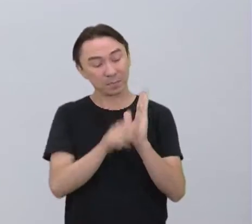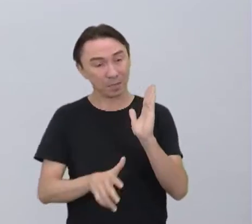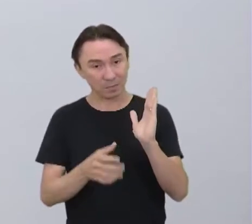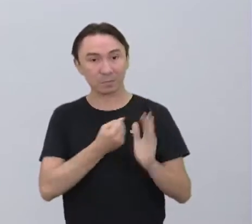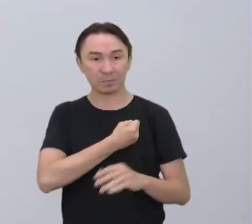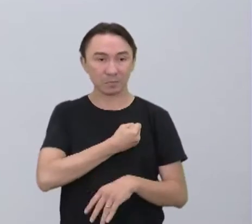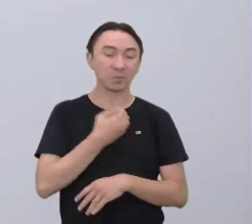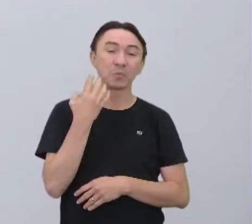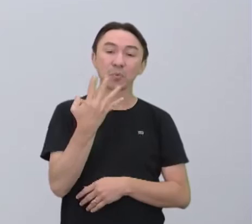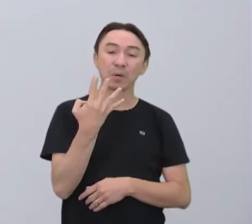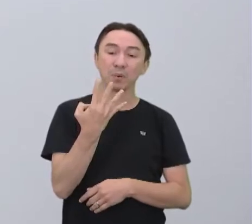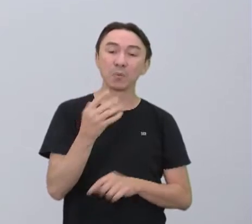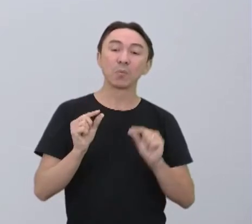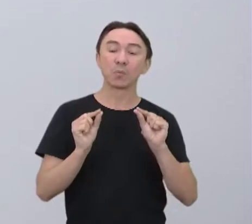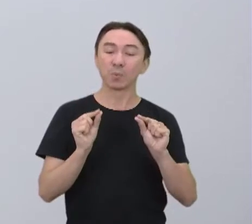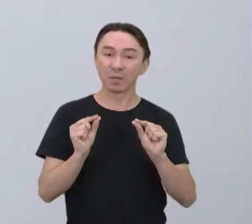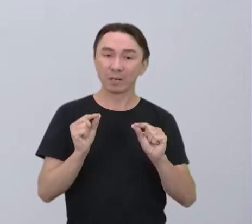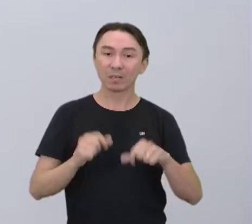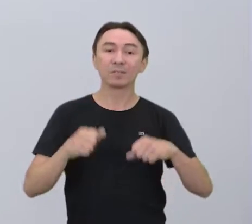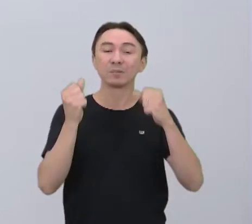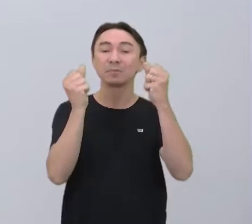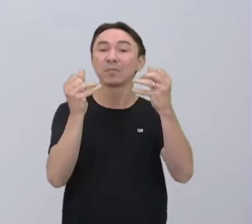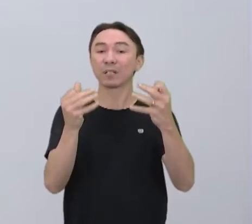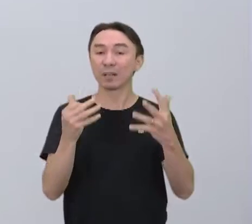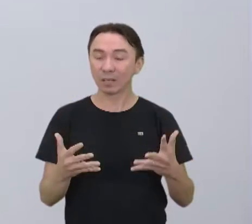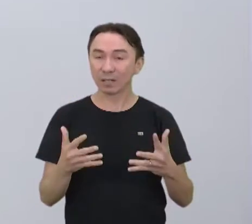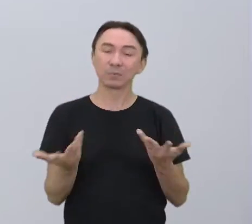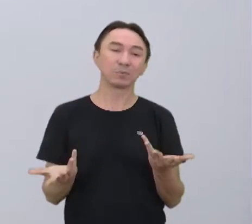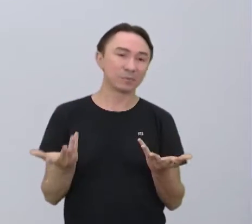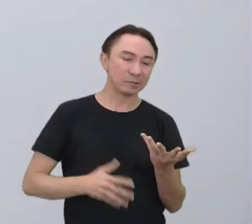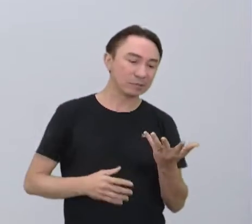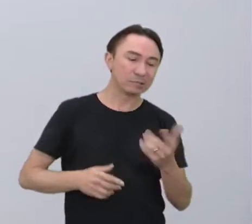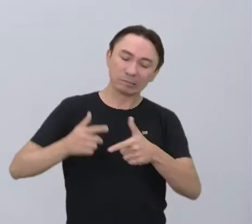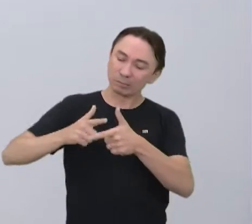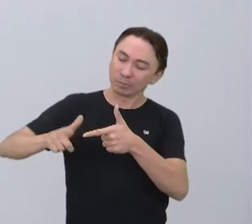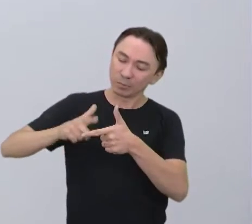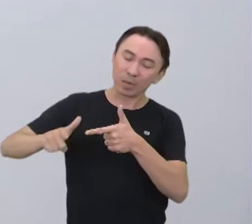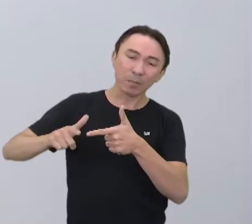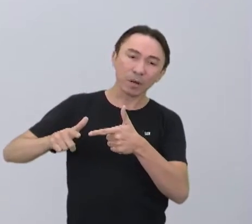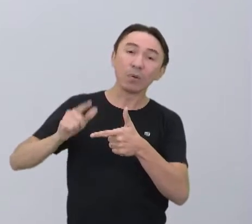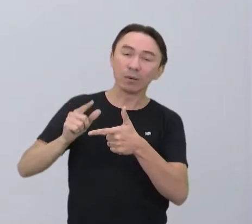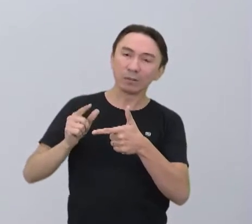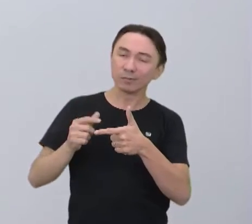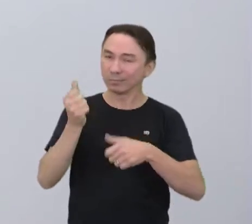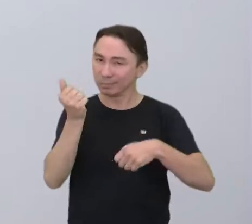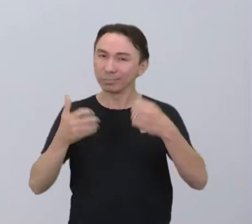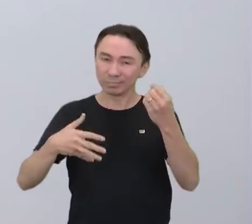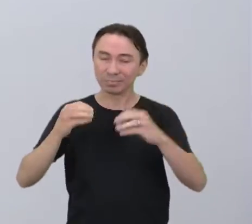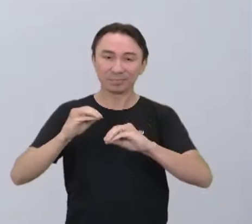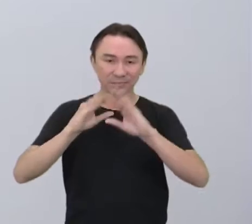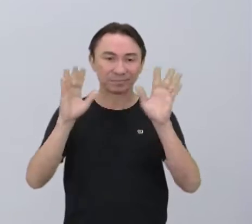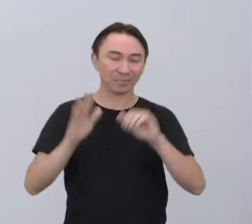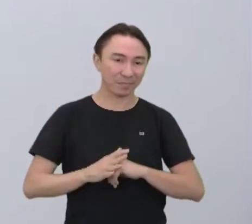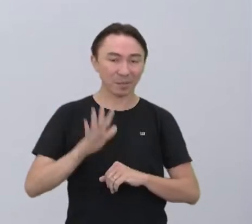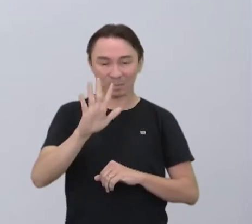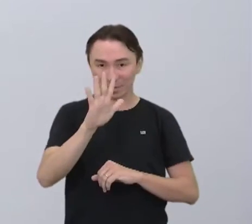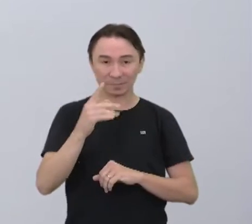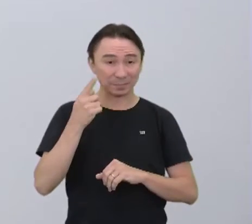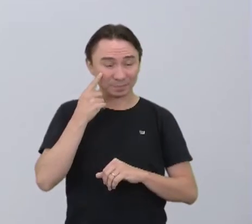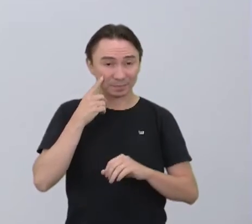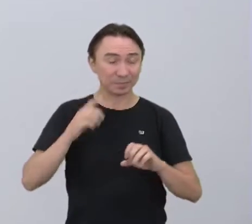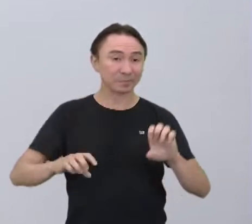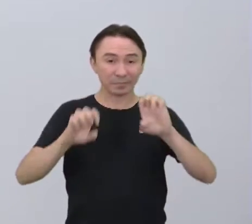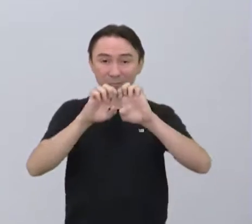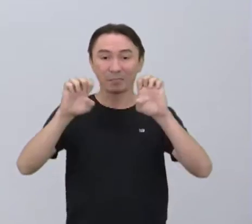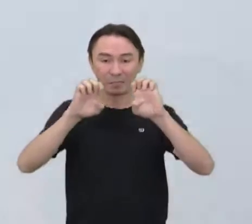justamente, talvez de uma maneira mais clara, sobre problemas. Antes da gente começar, vamos fazer o mapa do shopping. Você está